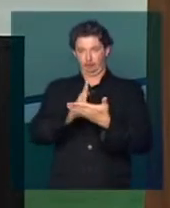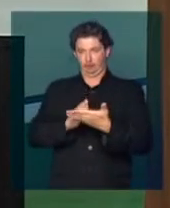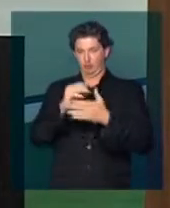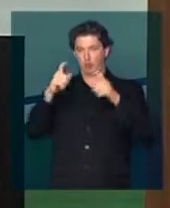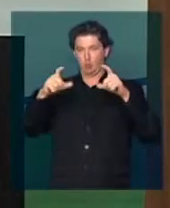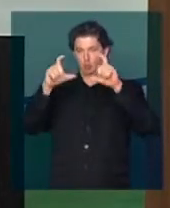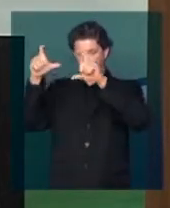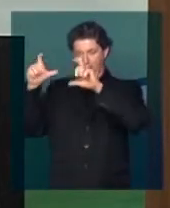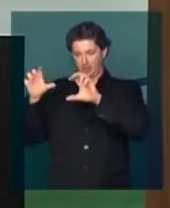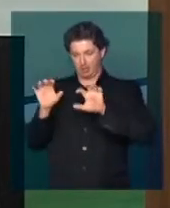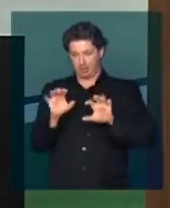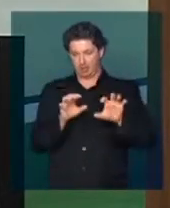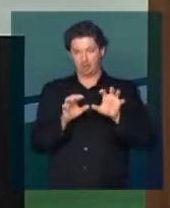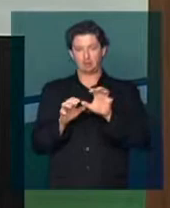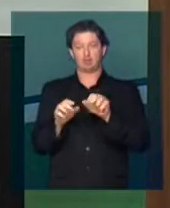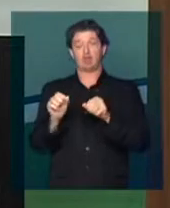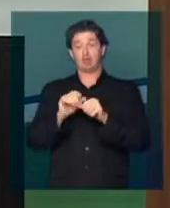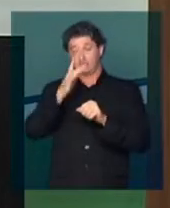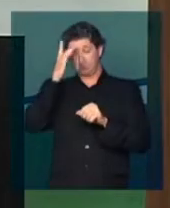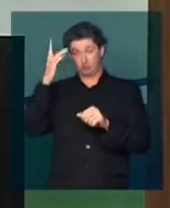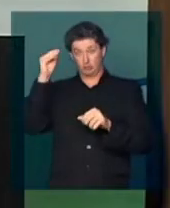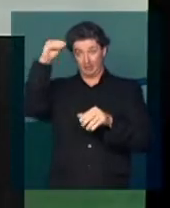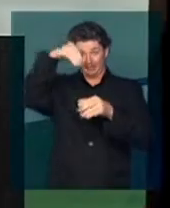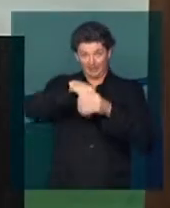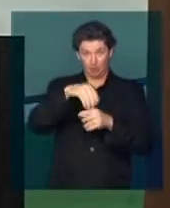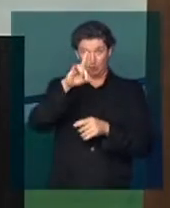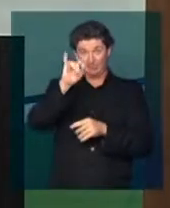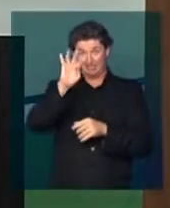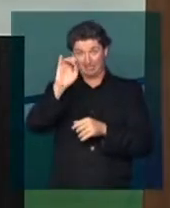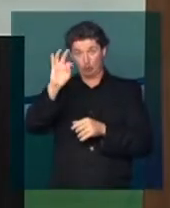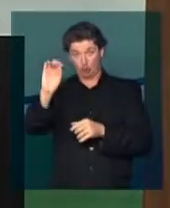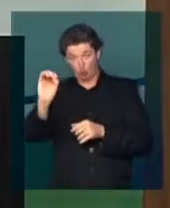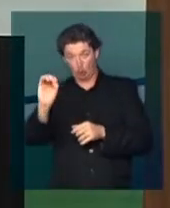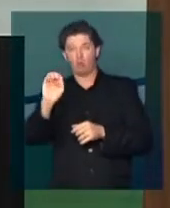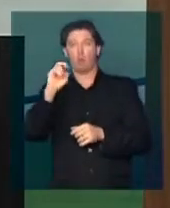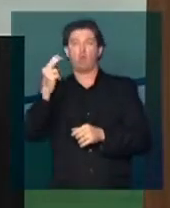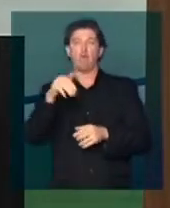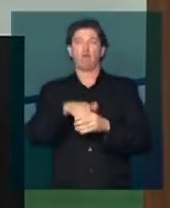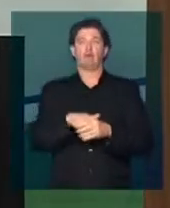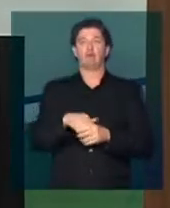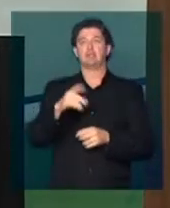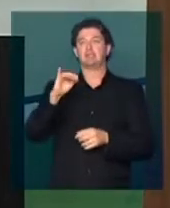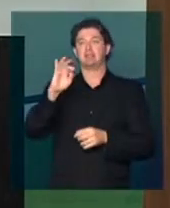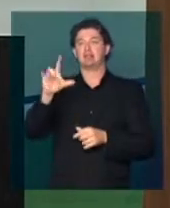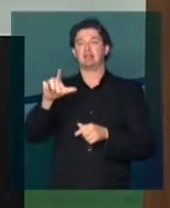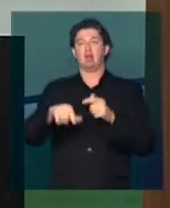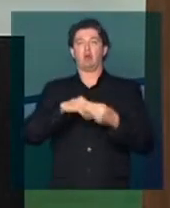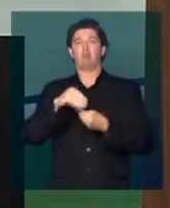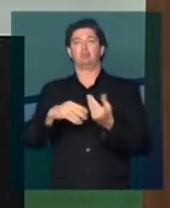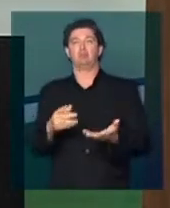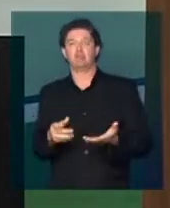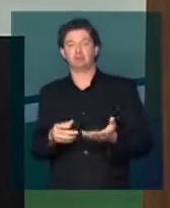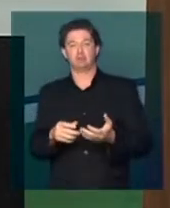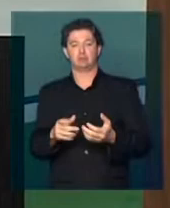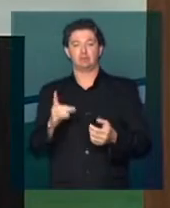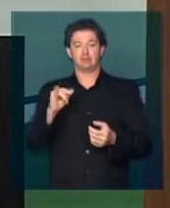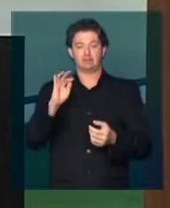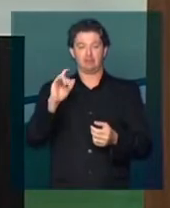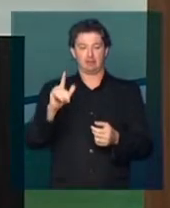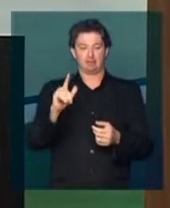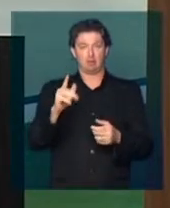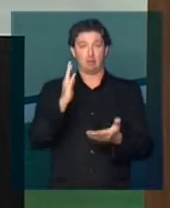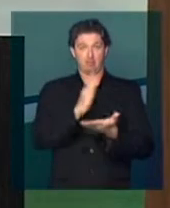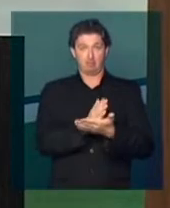distritos e são lançados candidatos por distritos, ou se você vai votar no distrital misto, que tem o distrital,